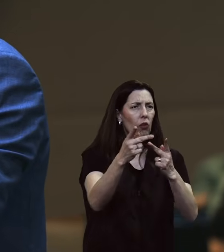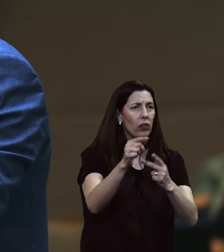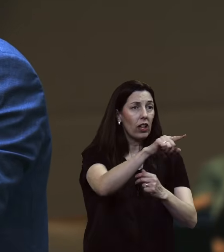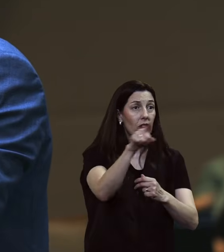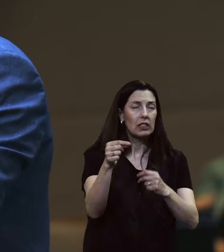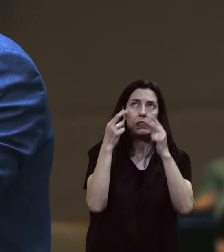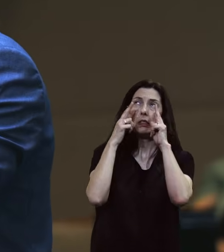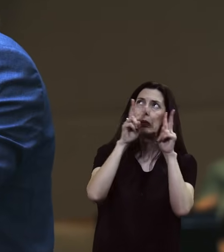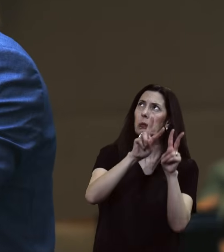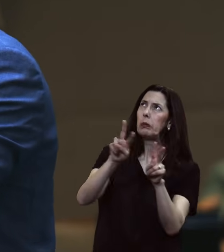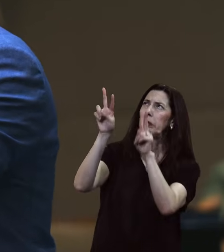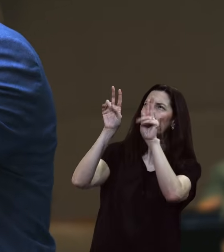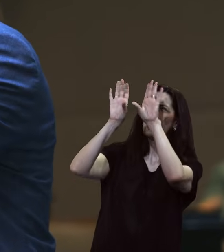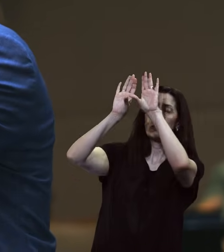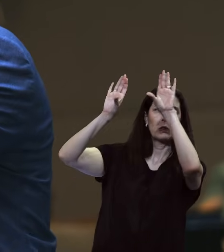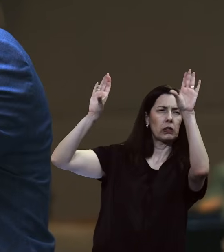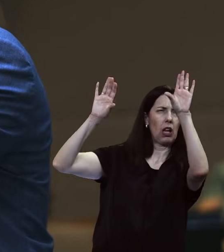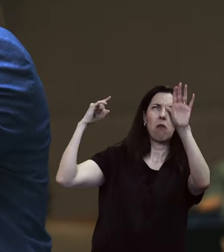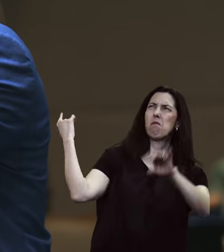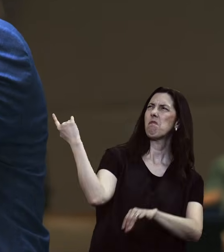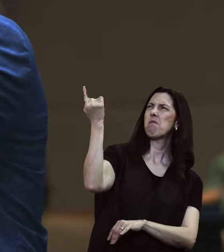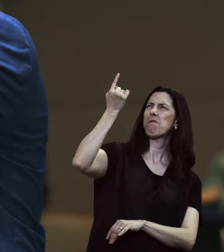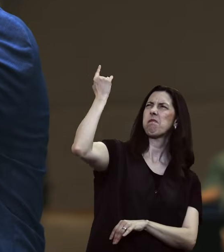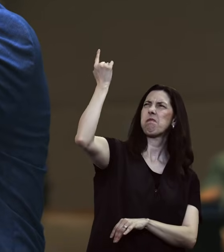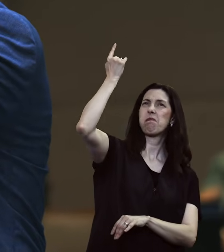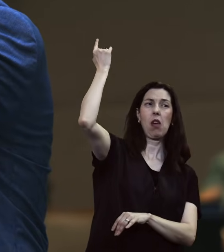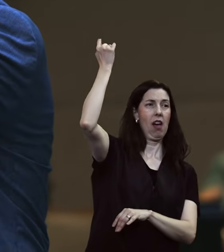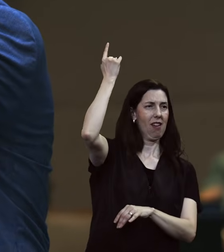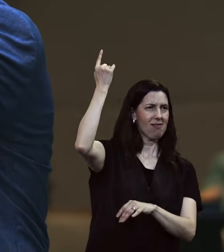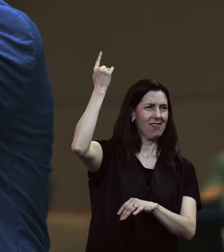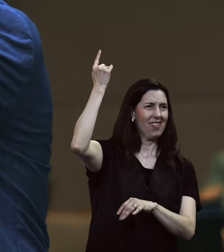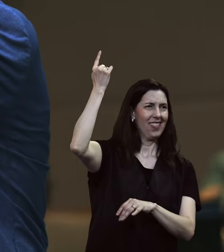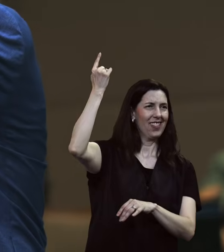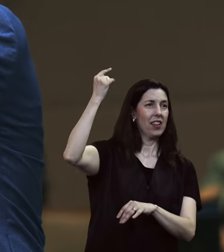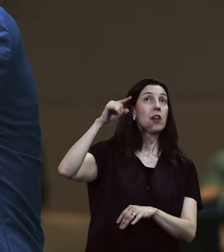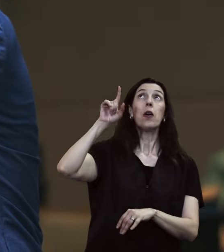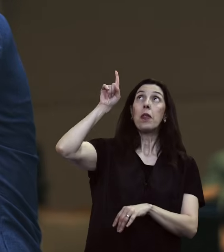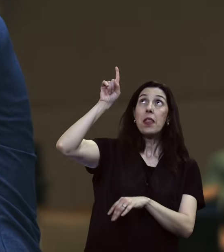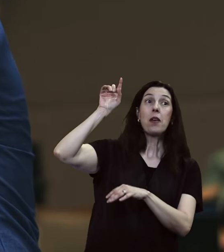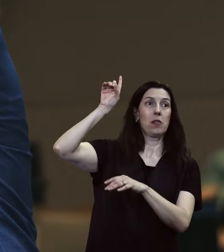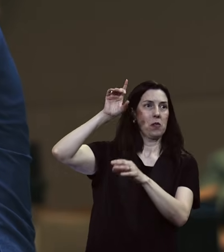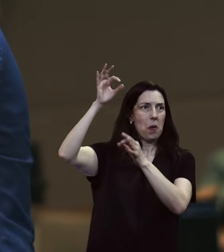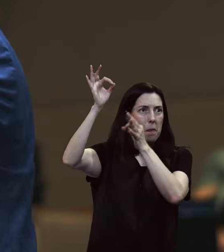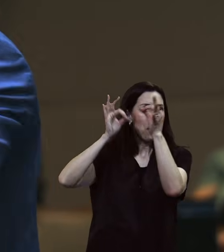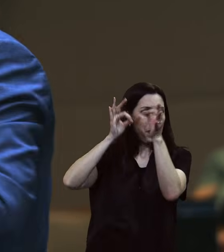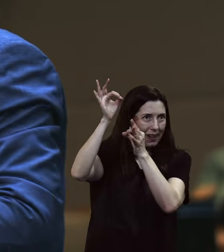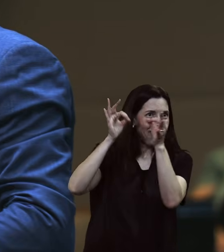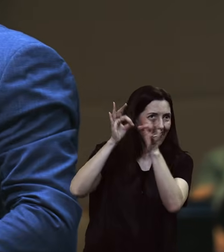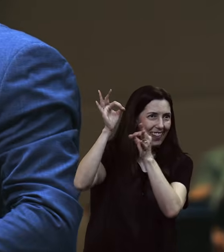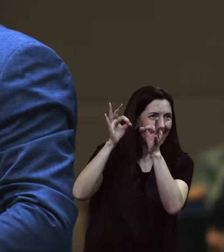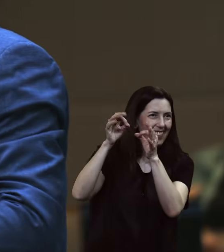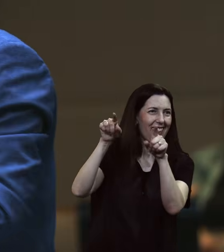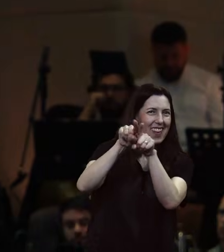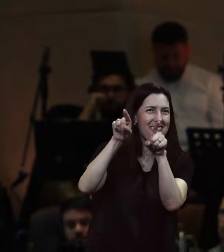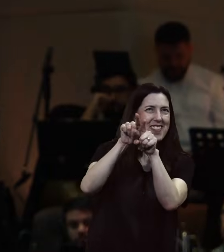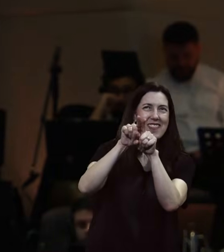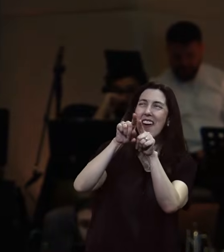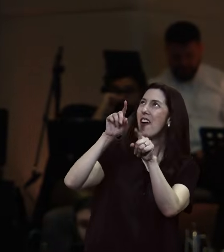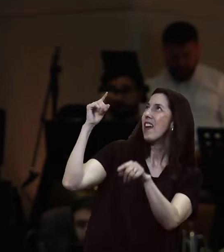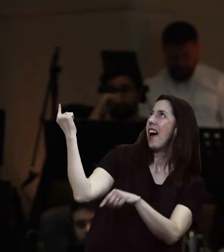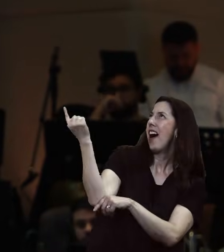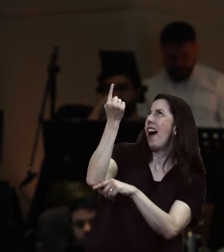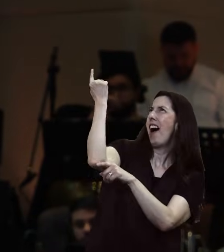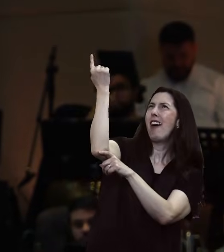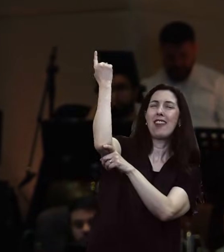os céus são mais altos do que a terra, assim são os planos de Deus para nós. São